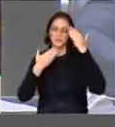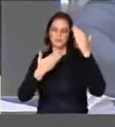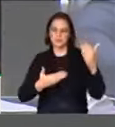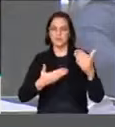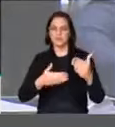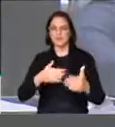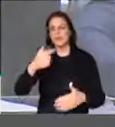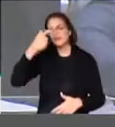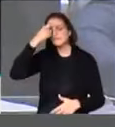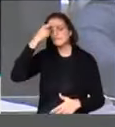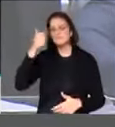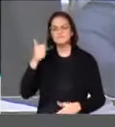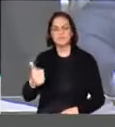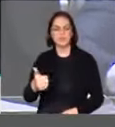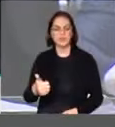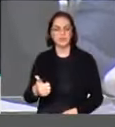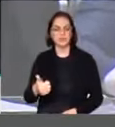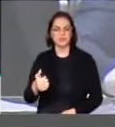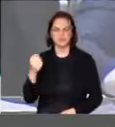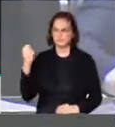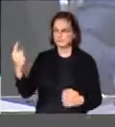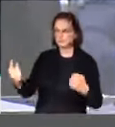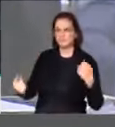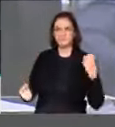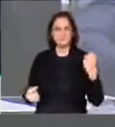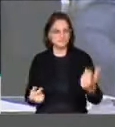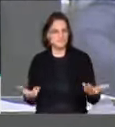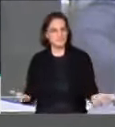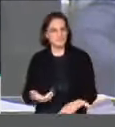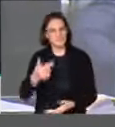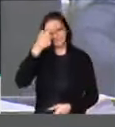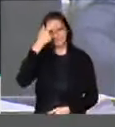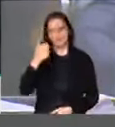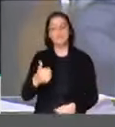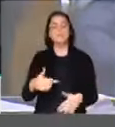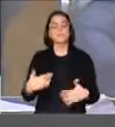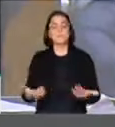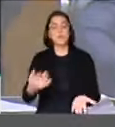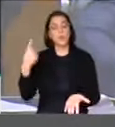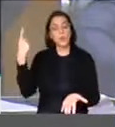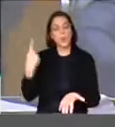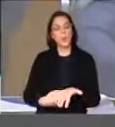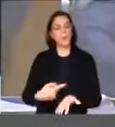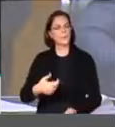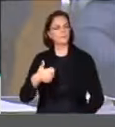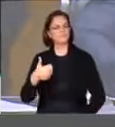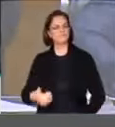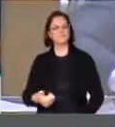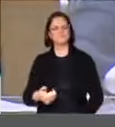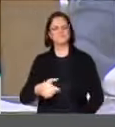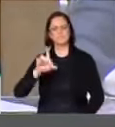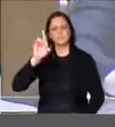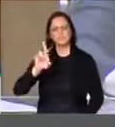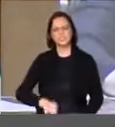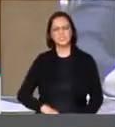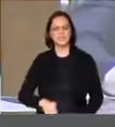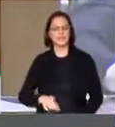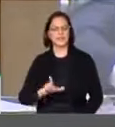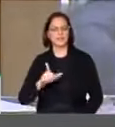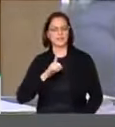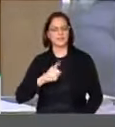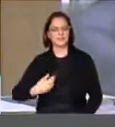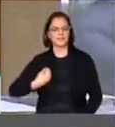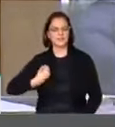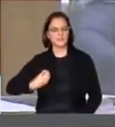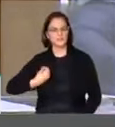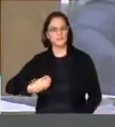pela lucidez, que está tão rarefeita nesse país, e pelo compromisso com um direito que está expresso